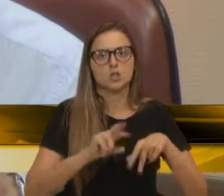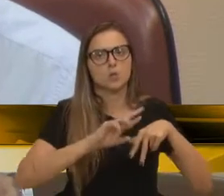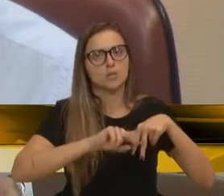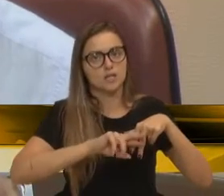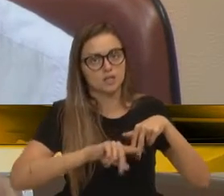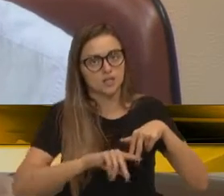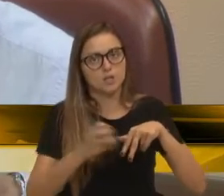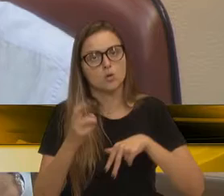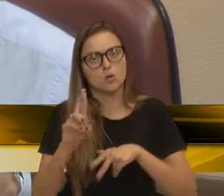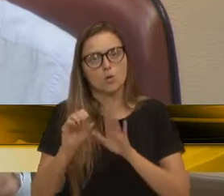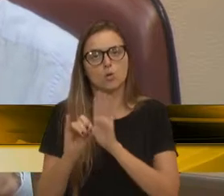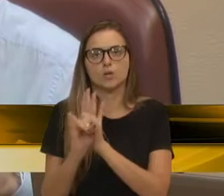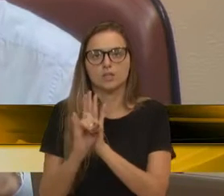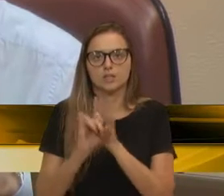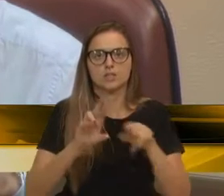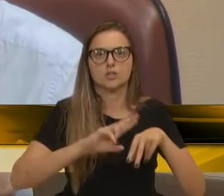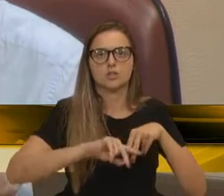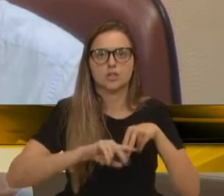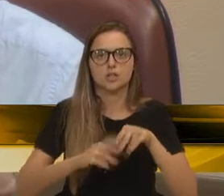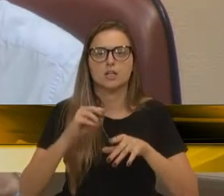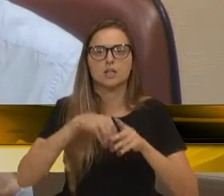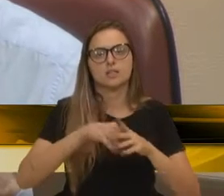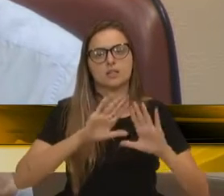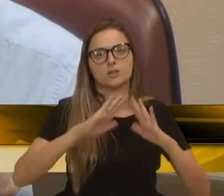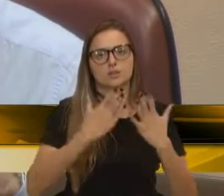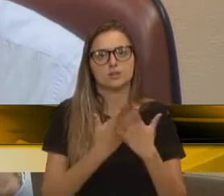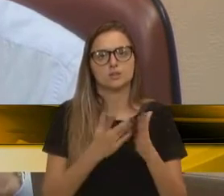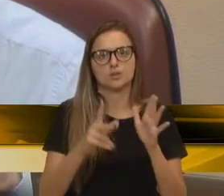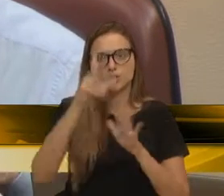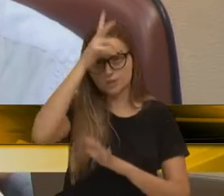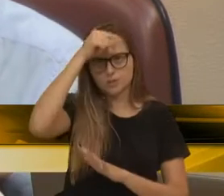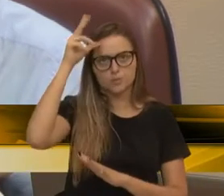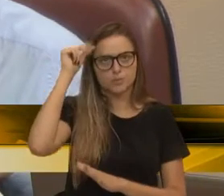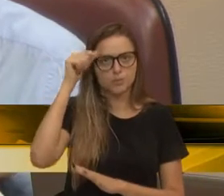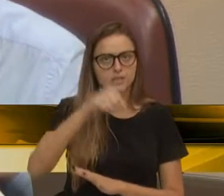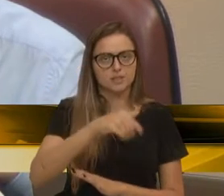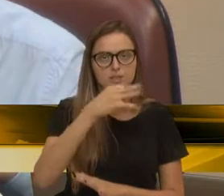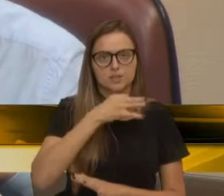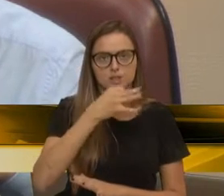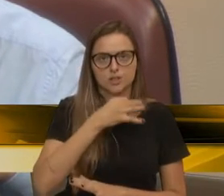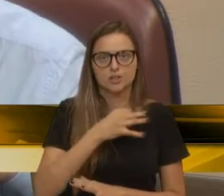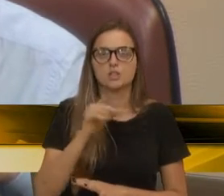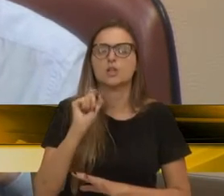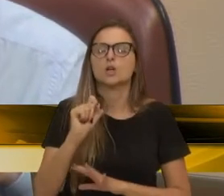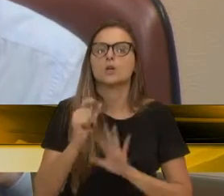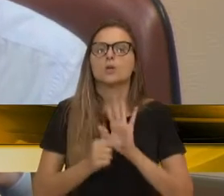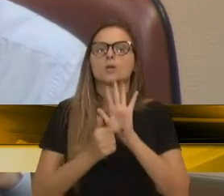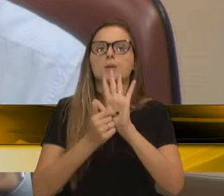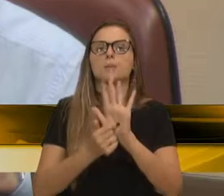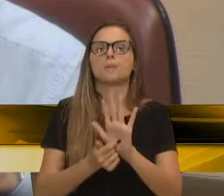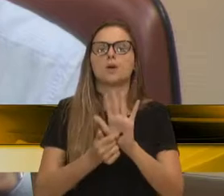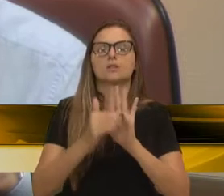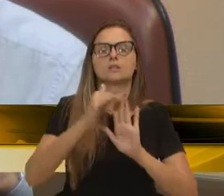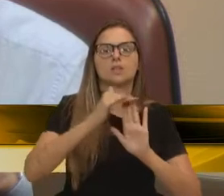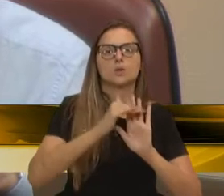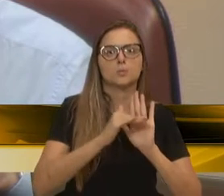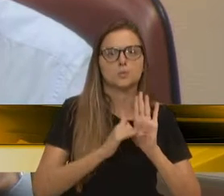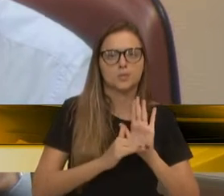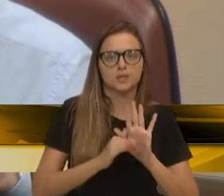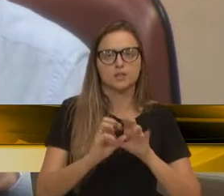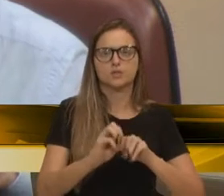identidade de gênero nas escolas municipais de caxias do sul e suprime os referidos termos do plano municipal de educação